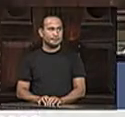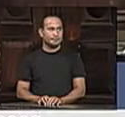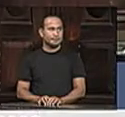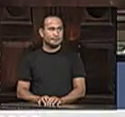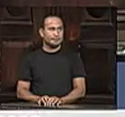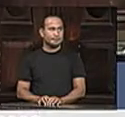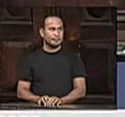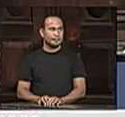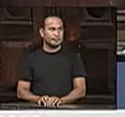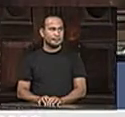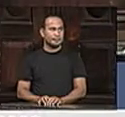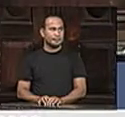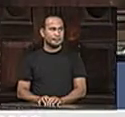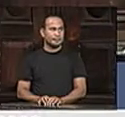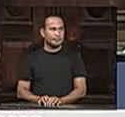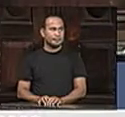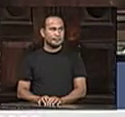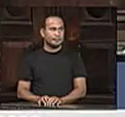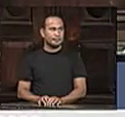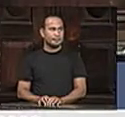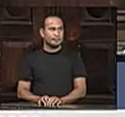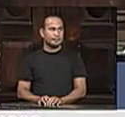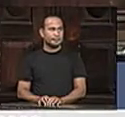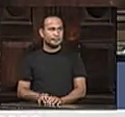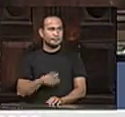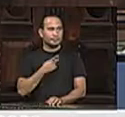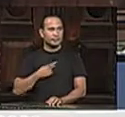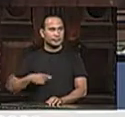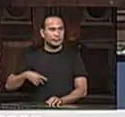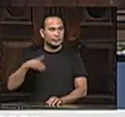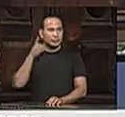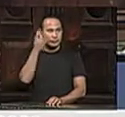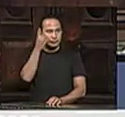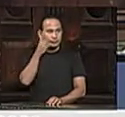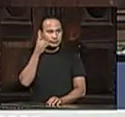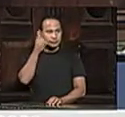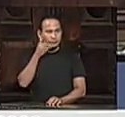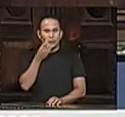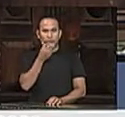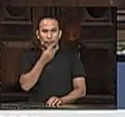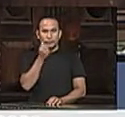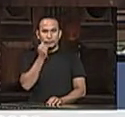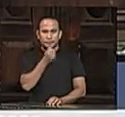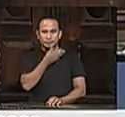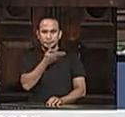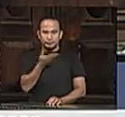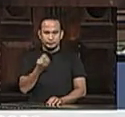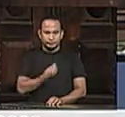Presidente, expediente final, deputado Jânio Mendes, senhoras e senhores deputados, senhoras e senhores.